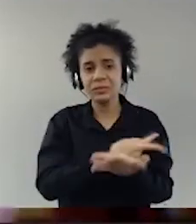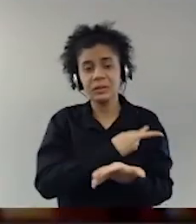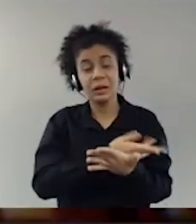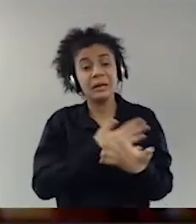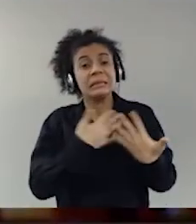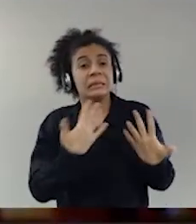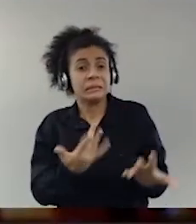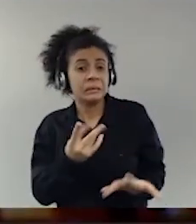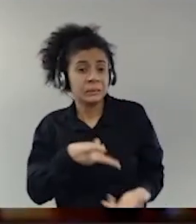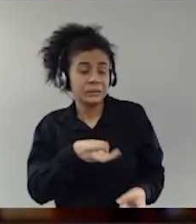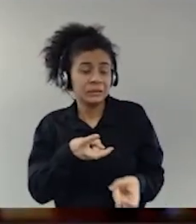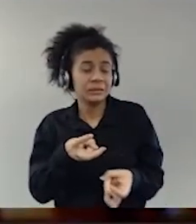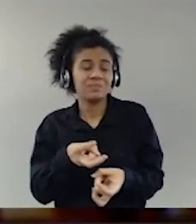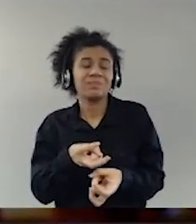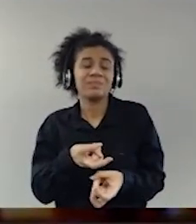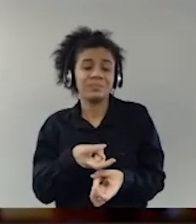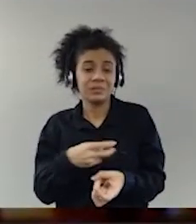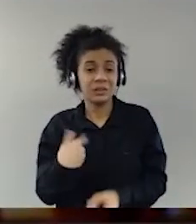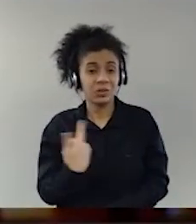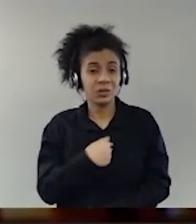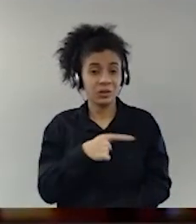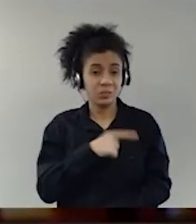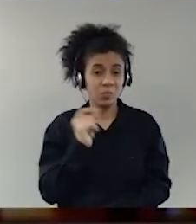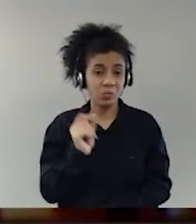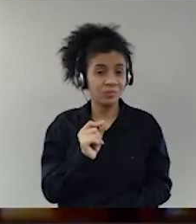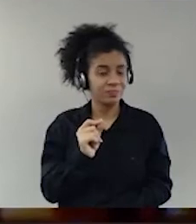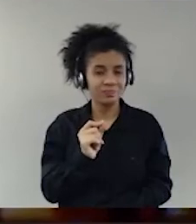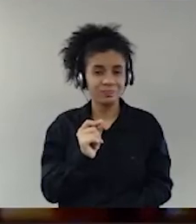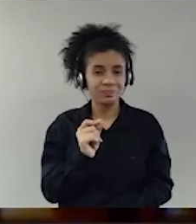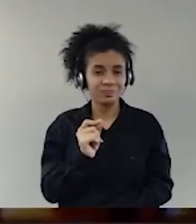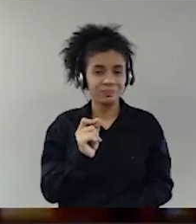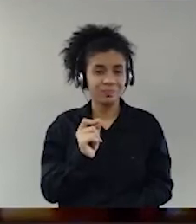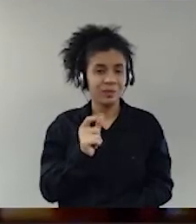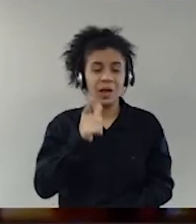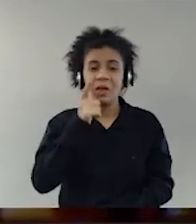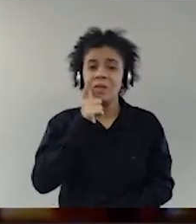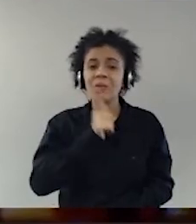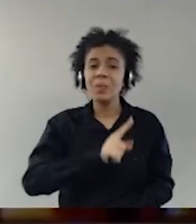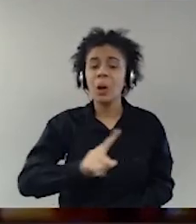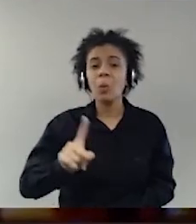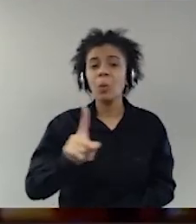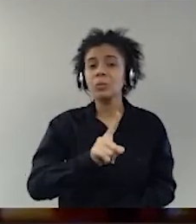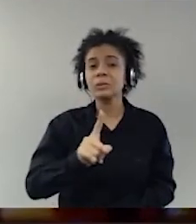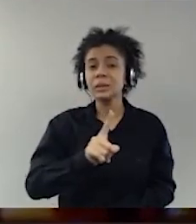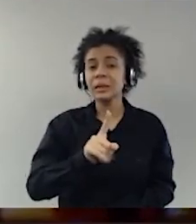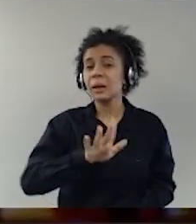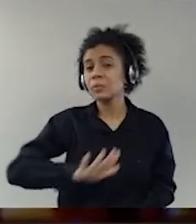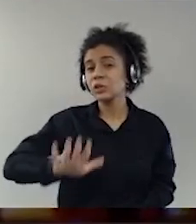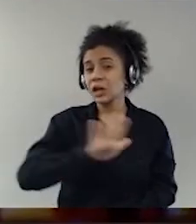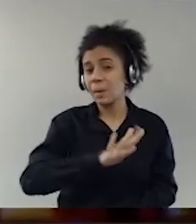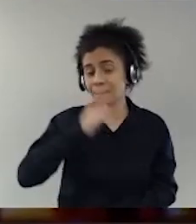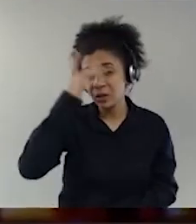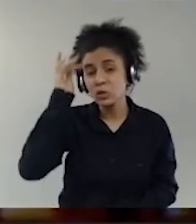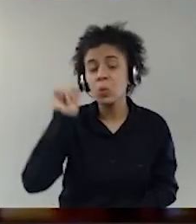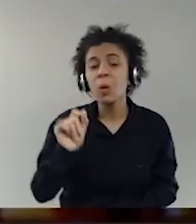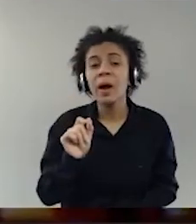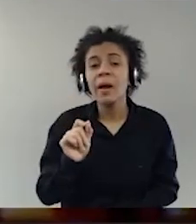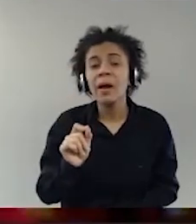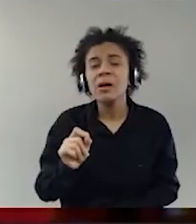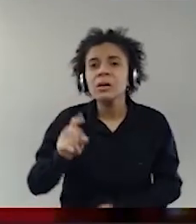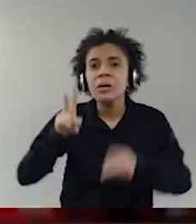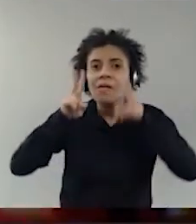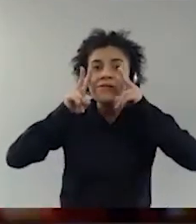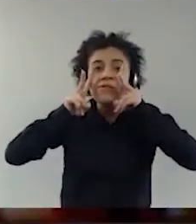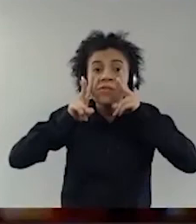que a gente pode perceber é que nós temos uma incapacidade, de uma forma geral, de enxergar